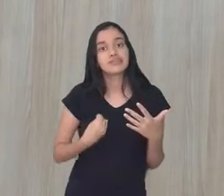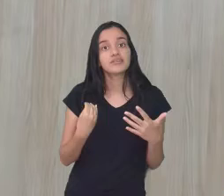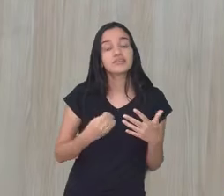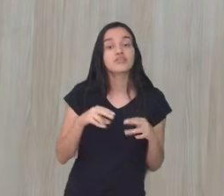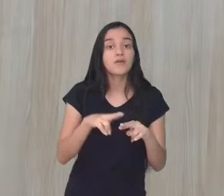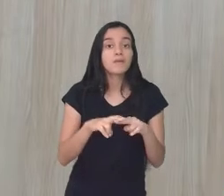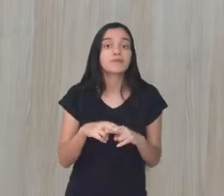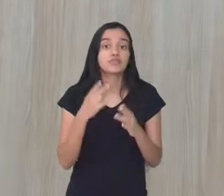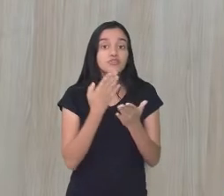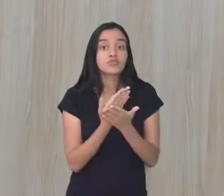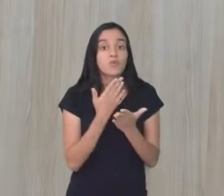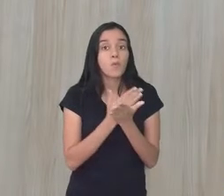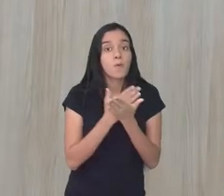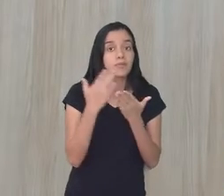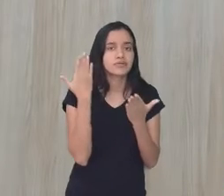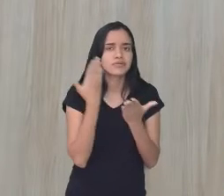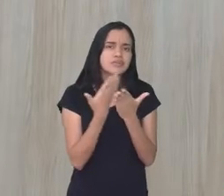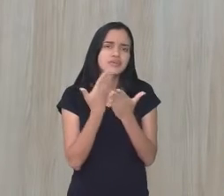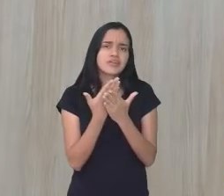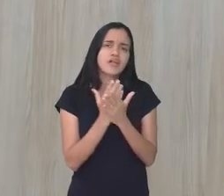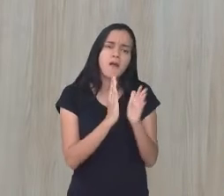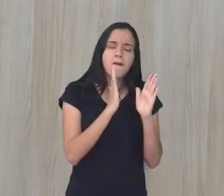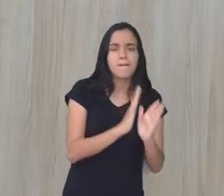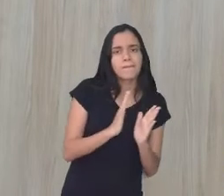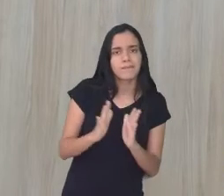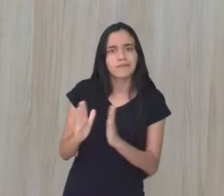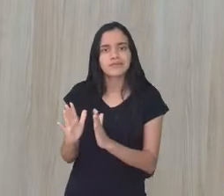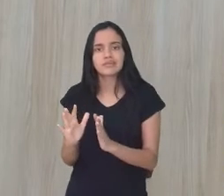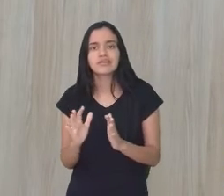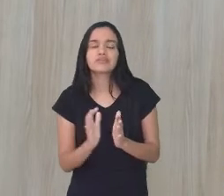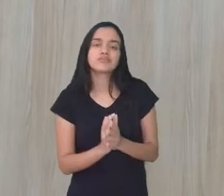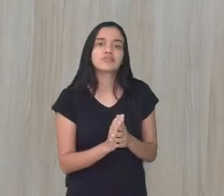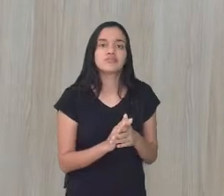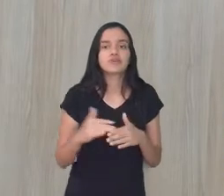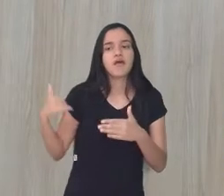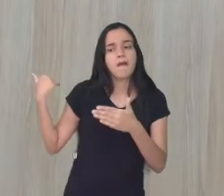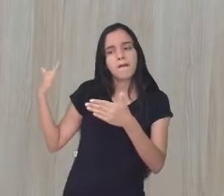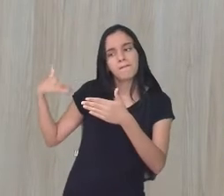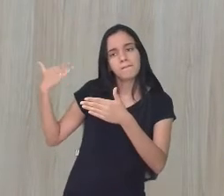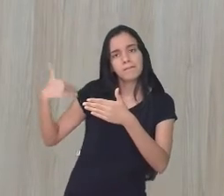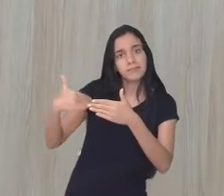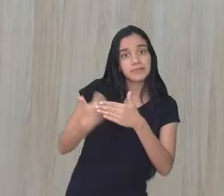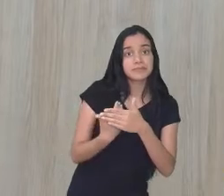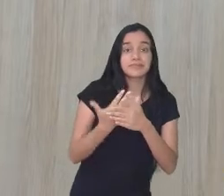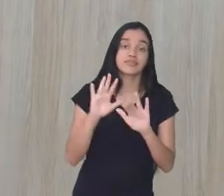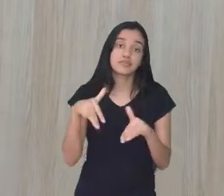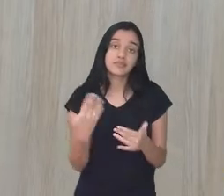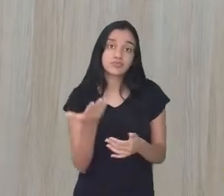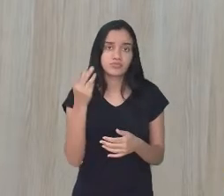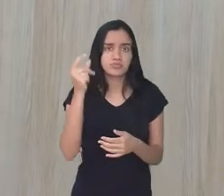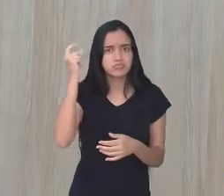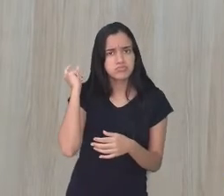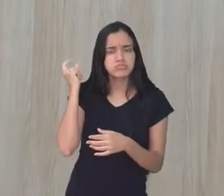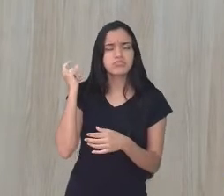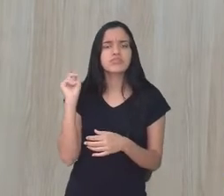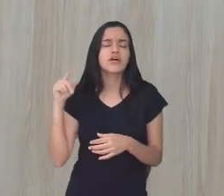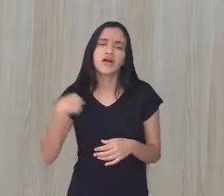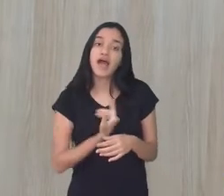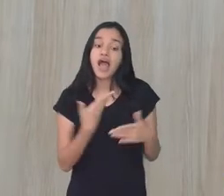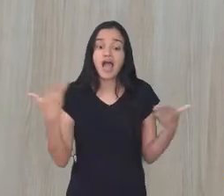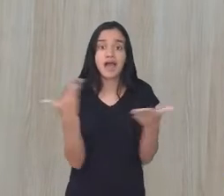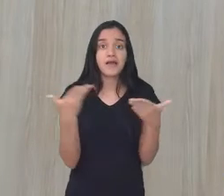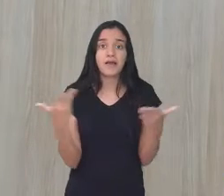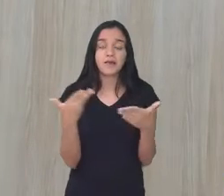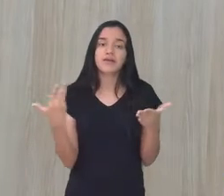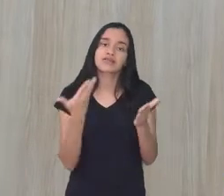que no início da aula eu falei, né, não foi um processo linear que a gente acha, né, e naquele momento, para a gente agora,